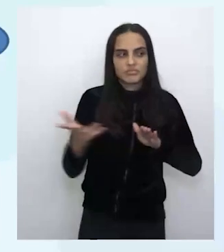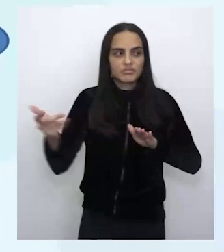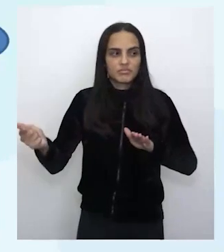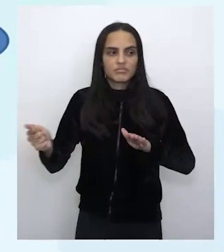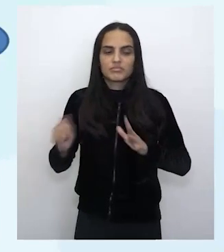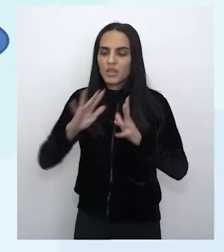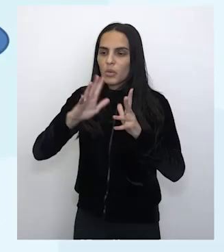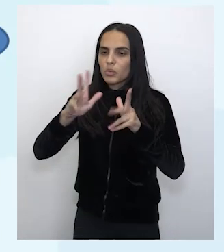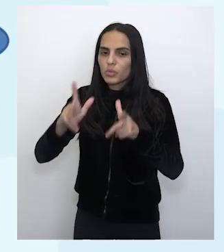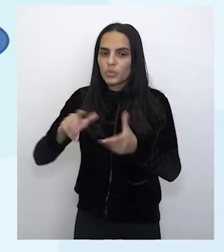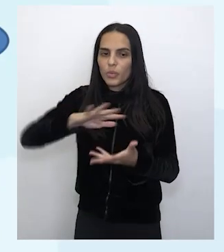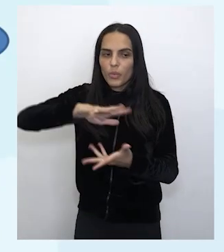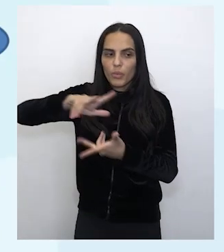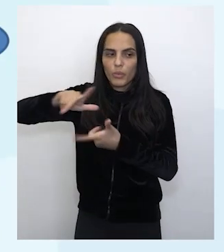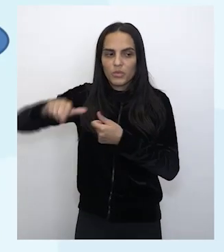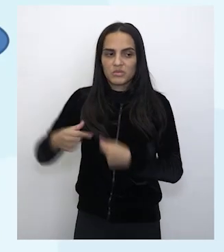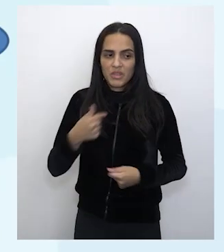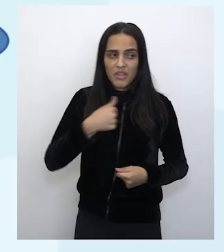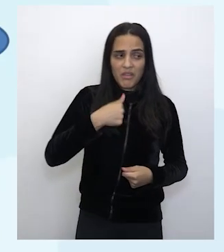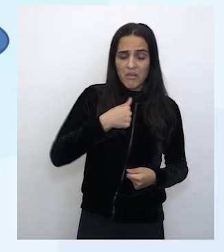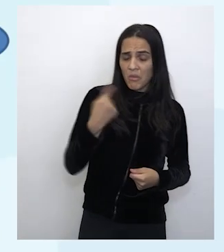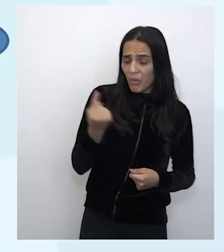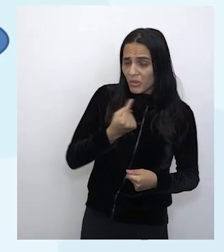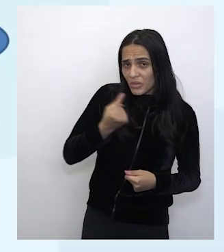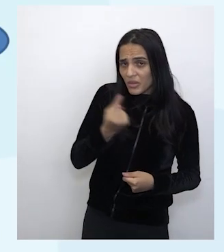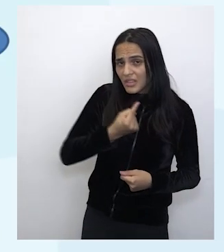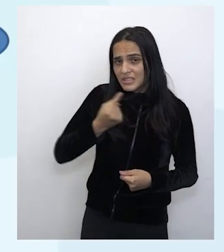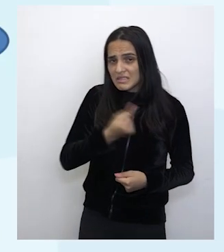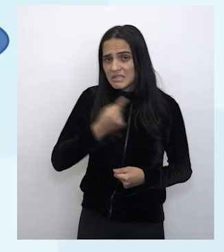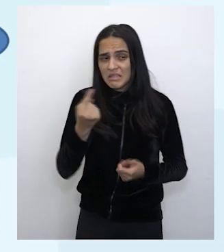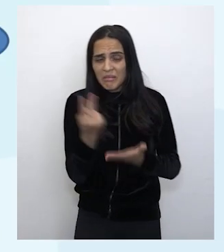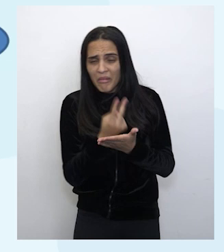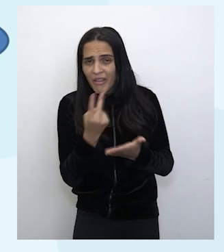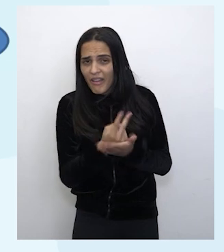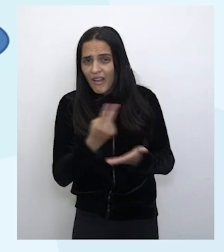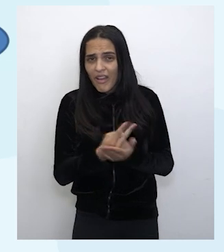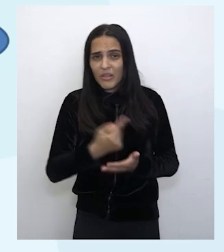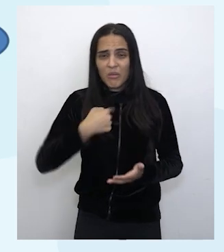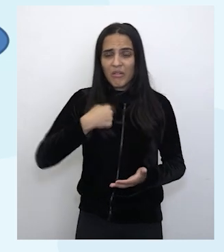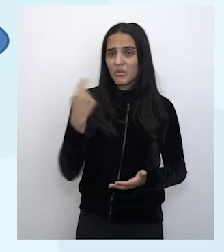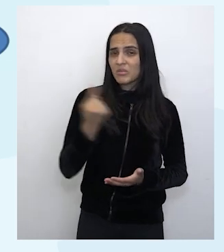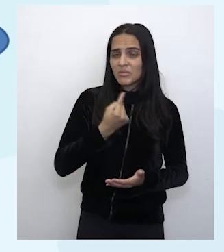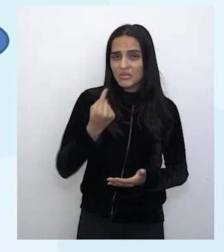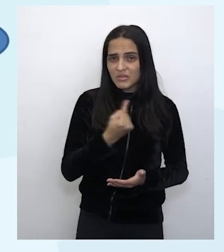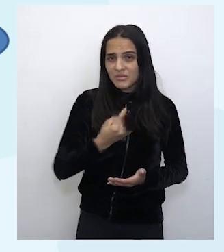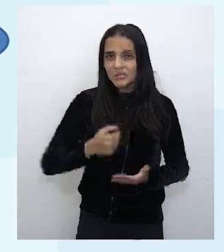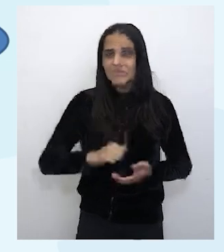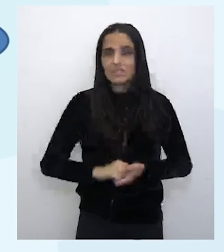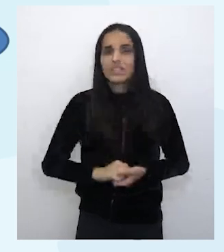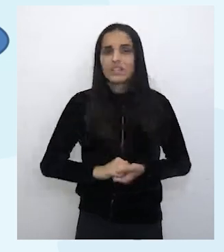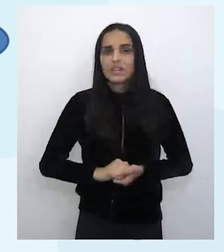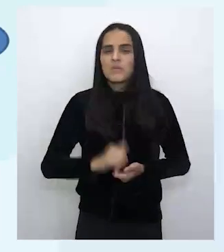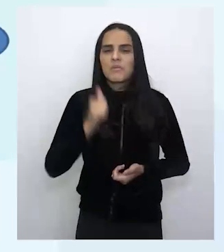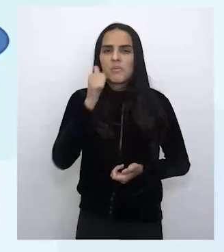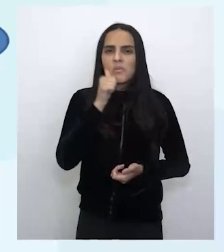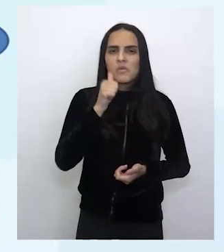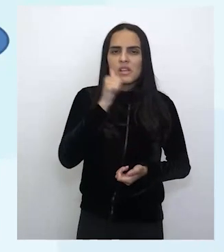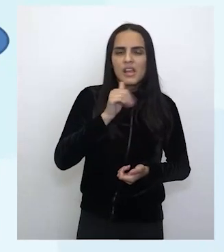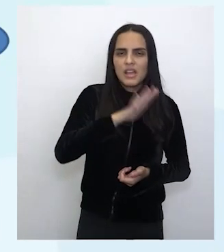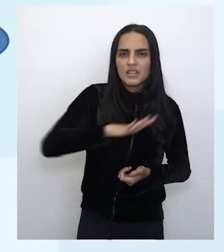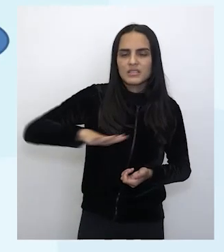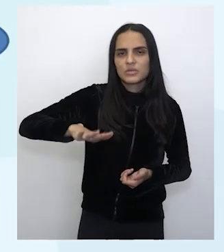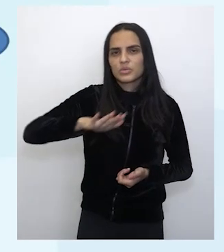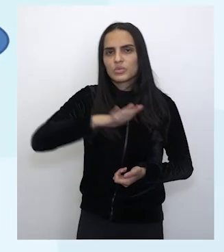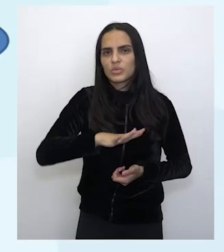Então, sou só eu que é vil e errôneo nessa terra? Poderão as mulheres não